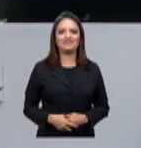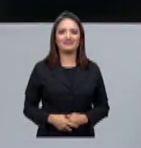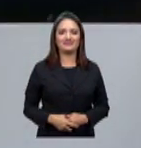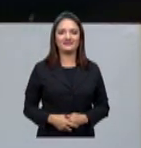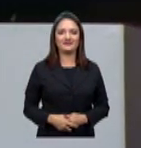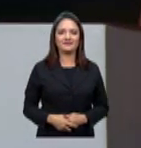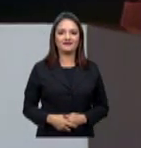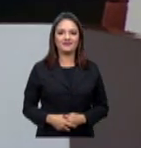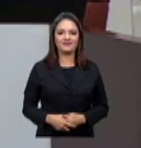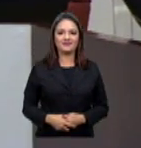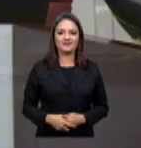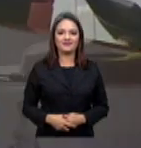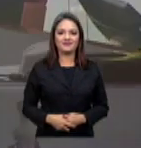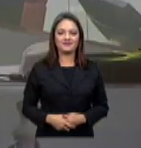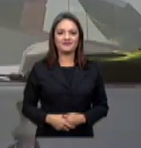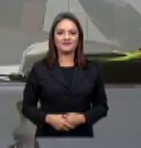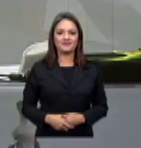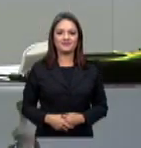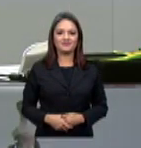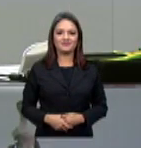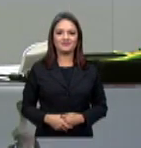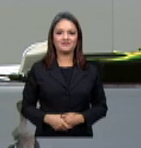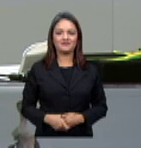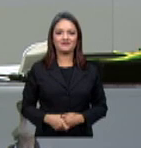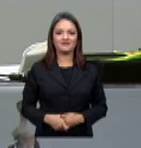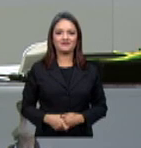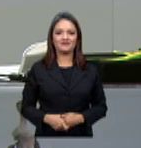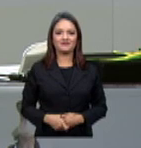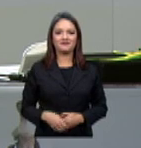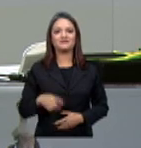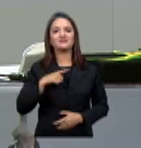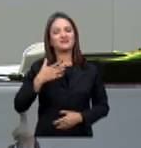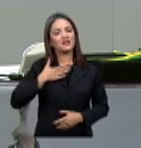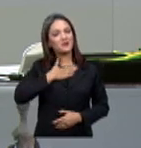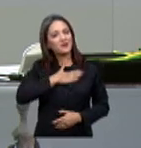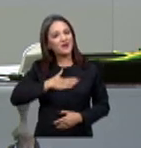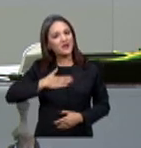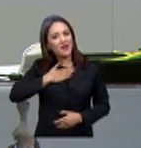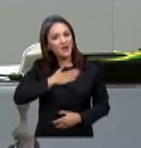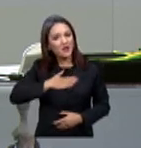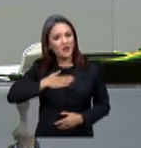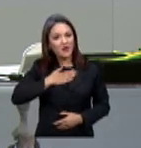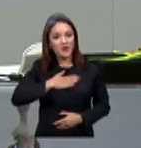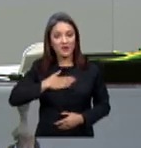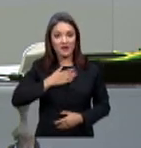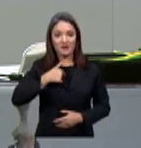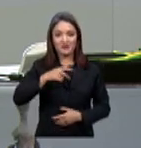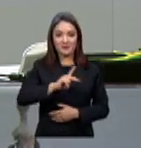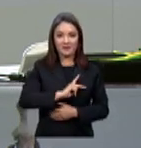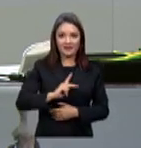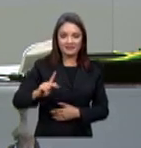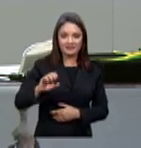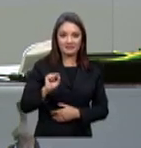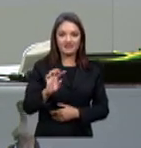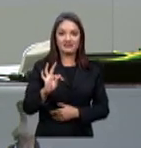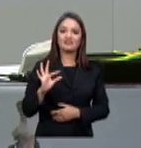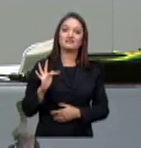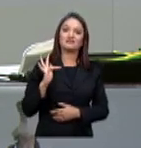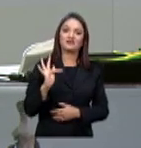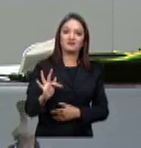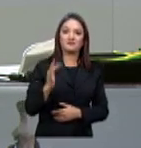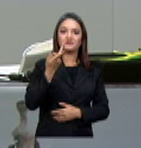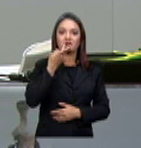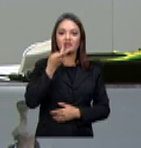e por fim tenho a honra como o presidente em exercício do Supremo Tribunal Federal de